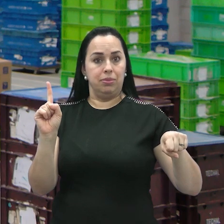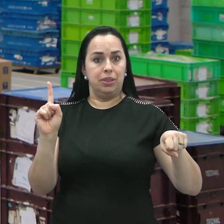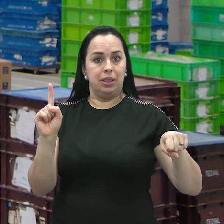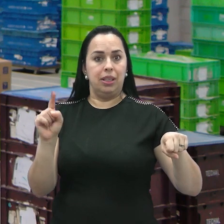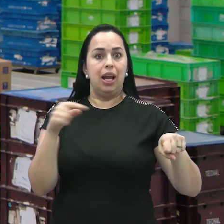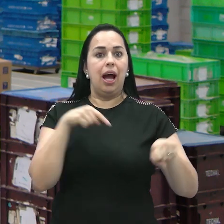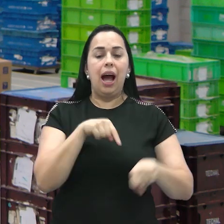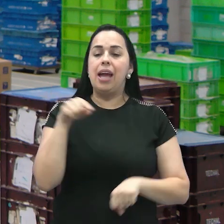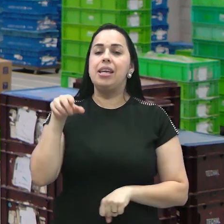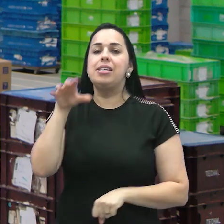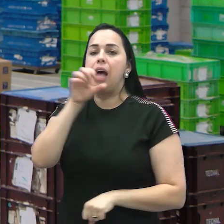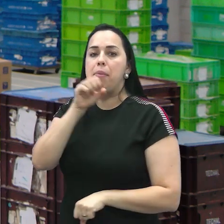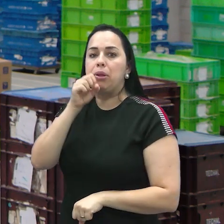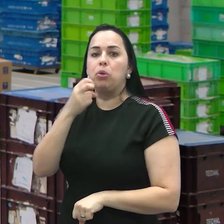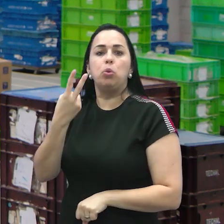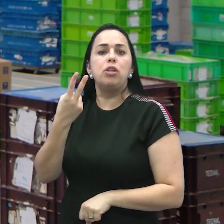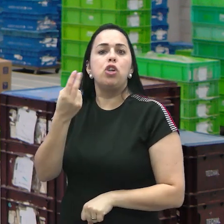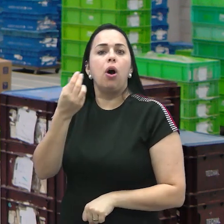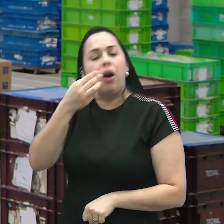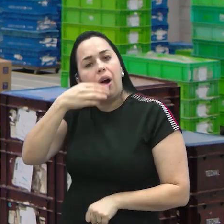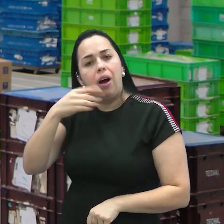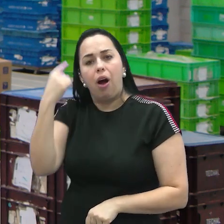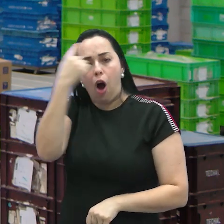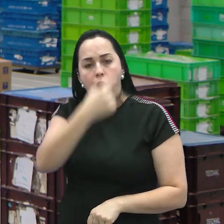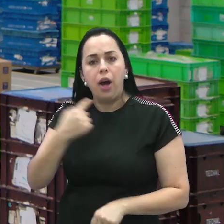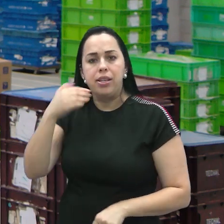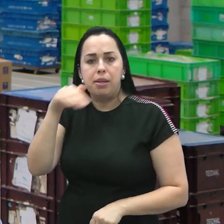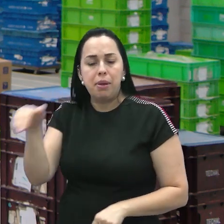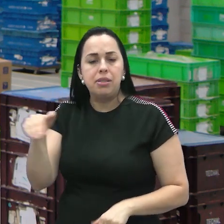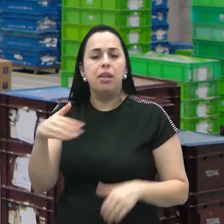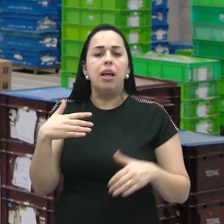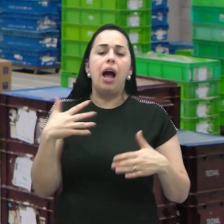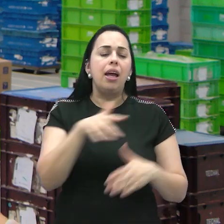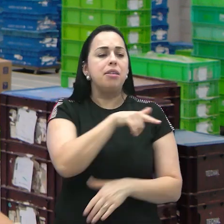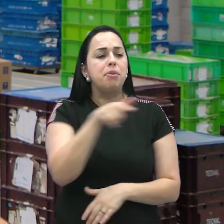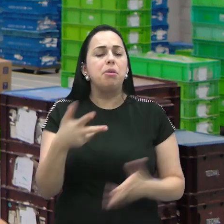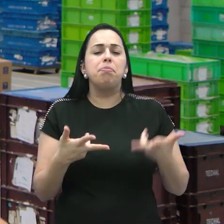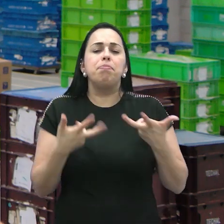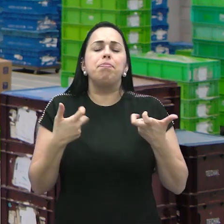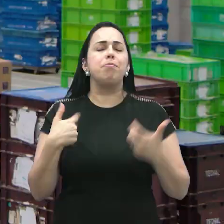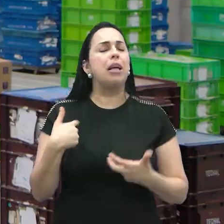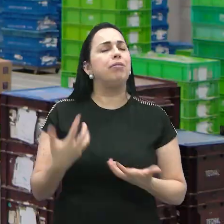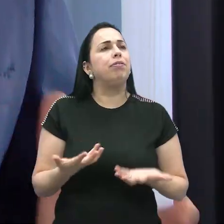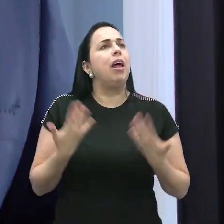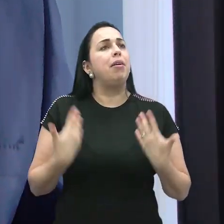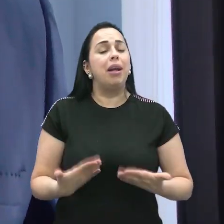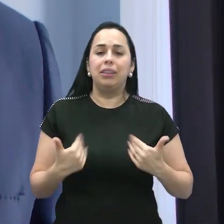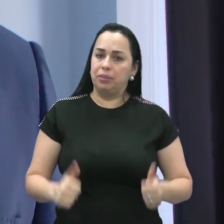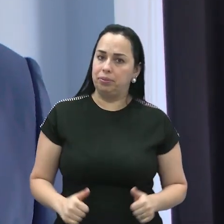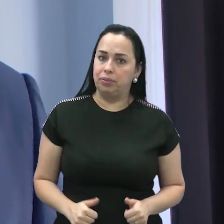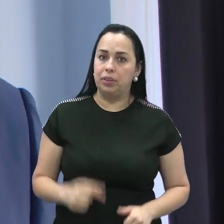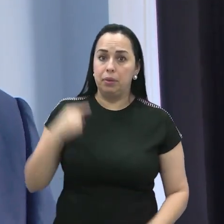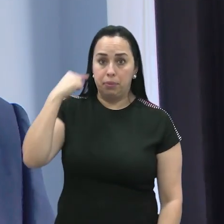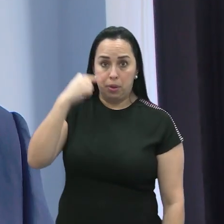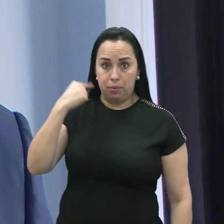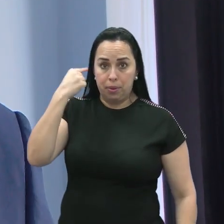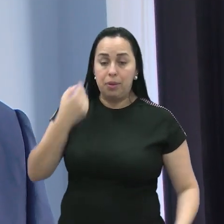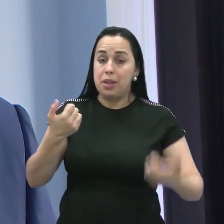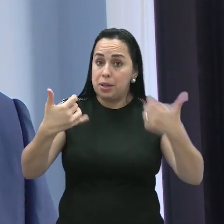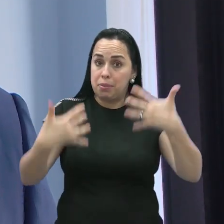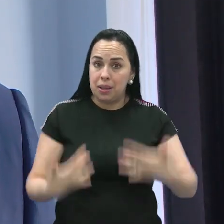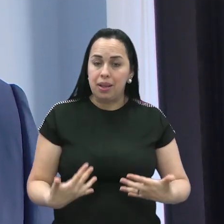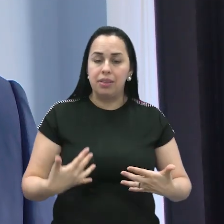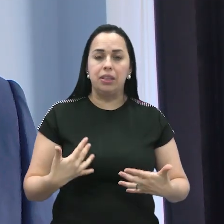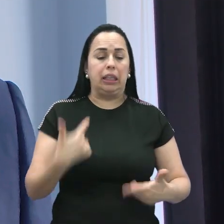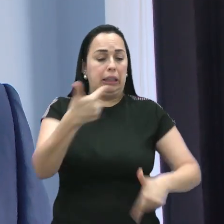e meia a menos de trabalho no sábado. Então isso deixa mais leve a semana das pessoas. Para o advogado, uma